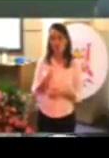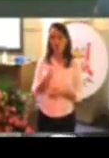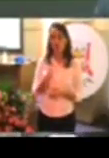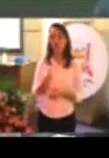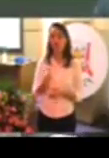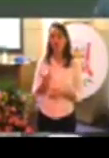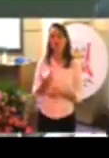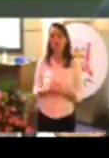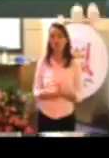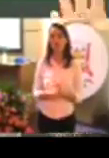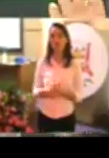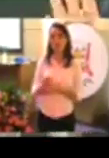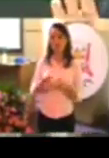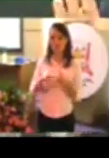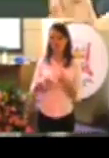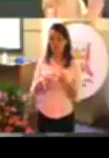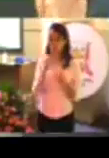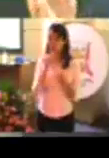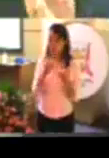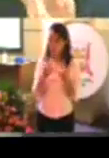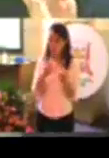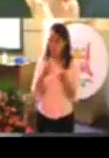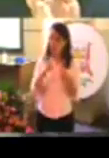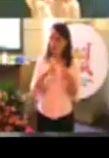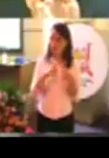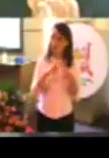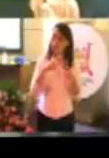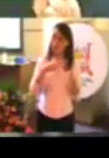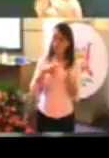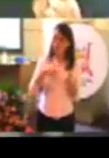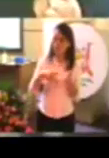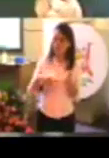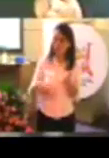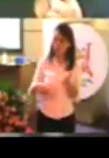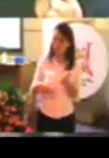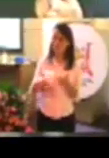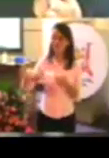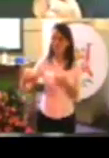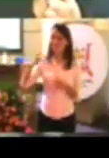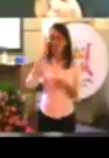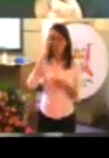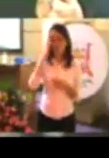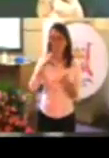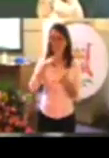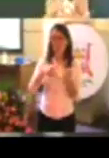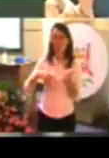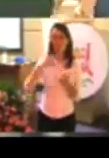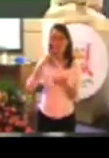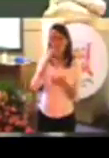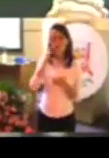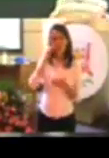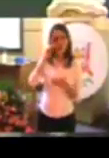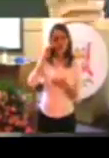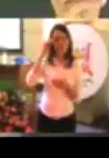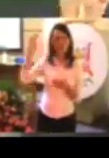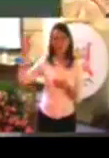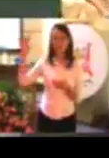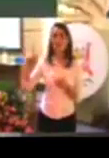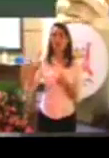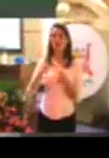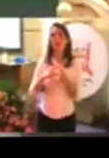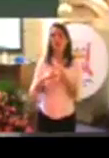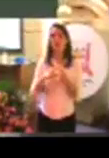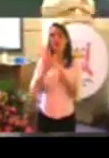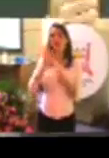seguir dois exemplos. Um de um poeta. E poeta, como vocês sabem, é sonhador, não é? Mas